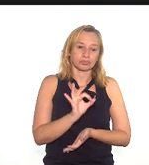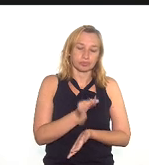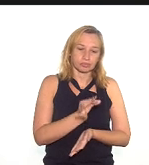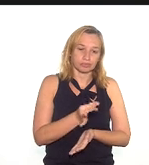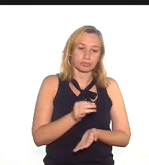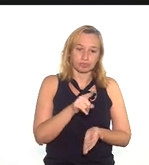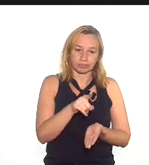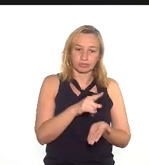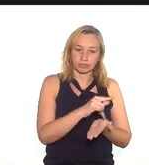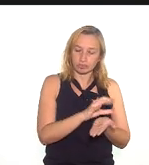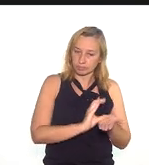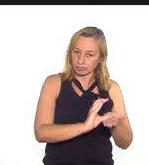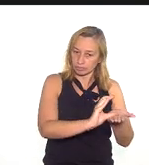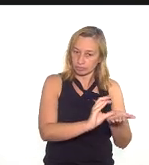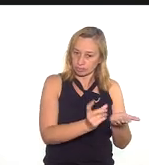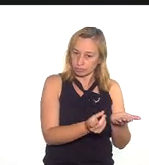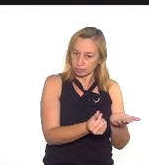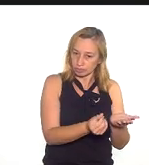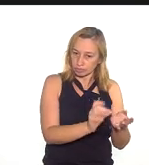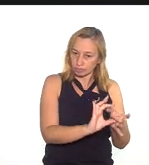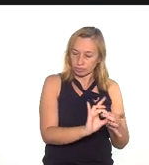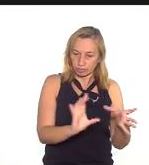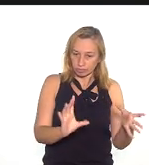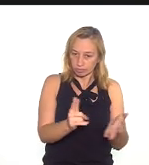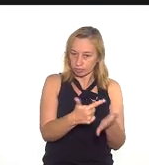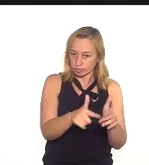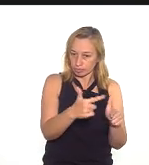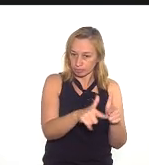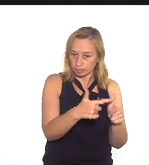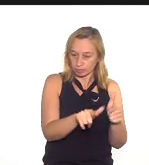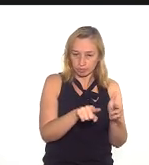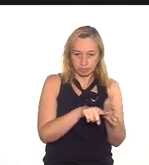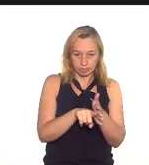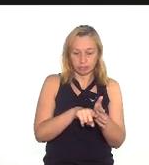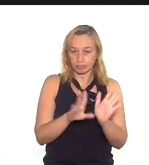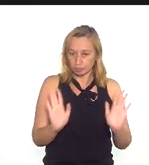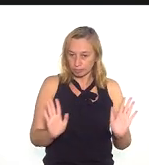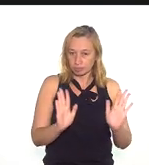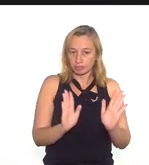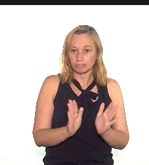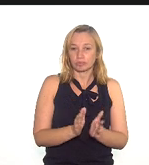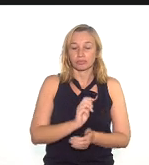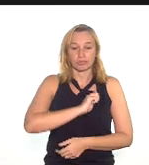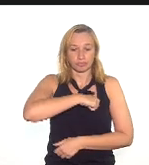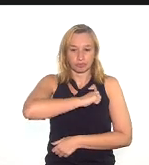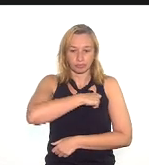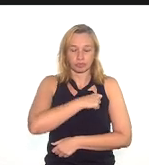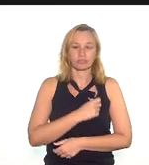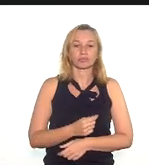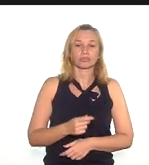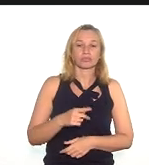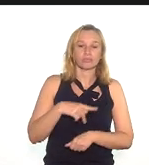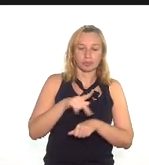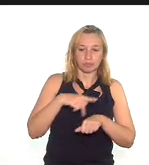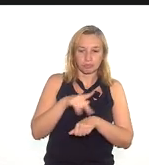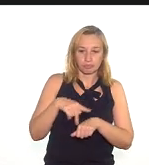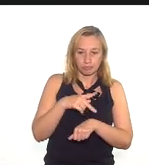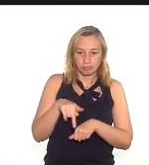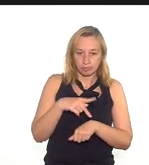esses recursos ficassem livres do problema fiscal que o país passou e que vem